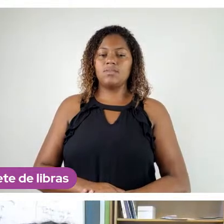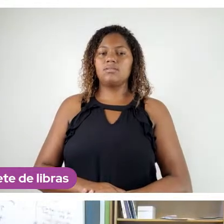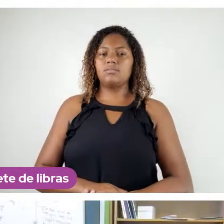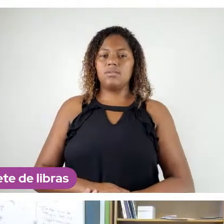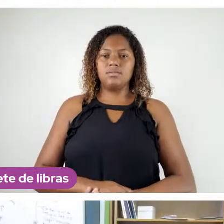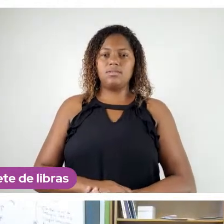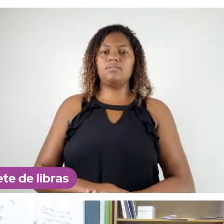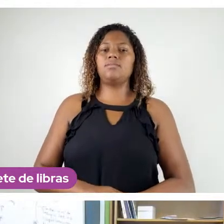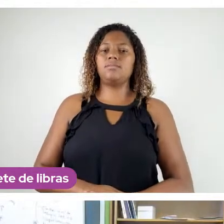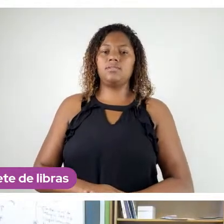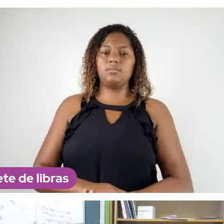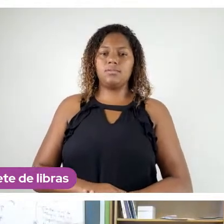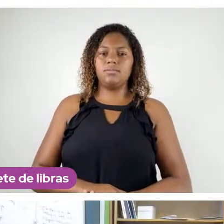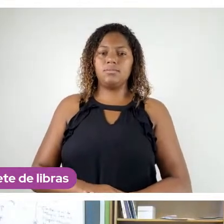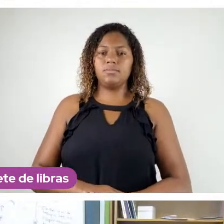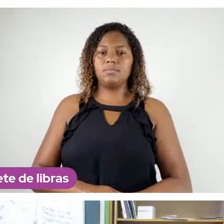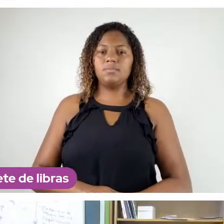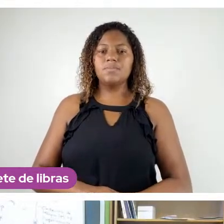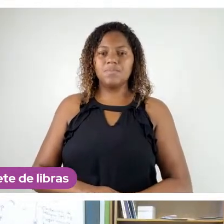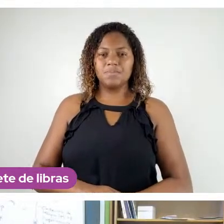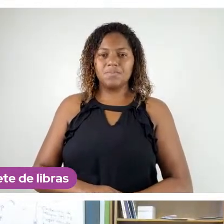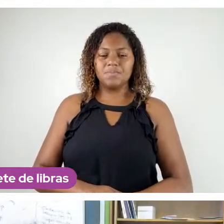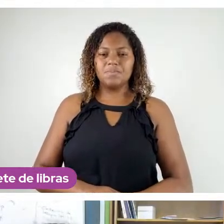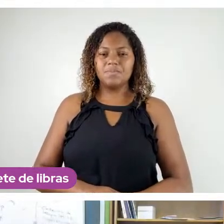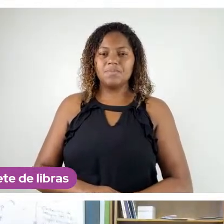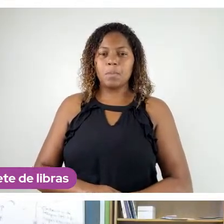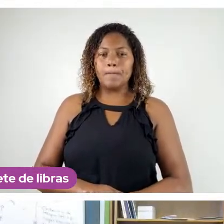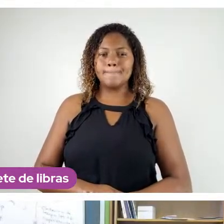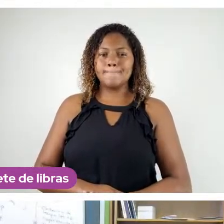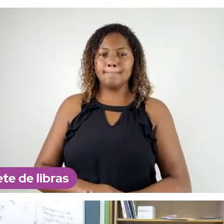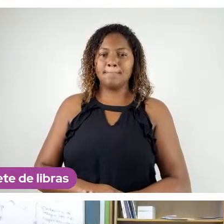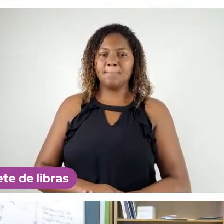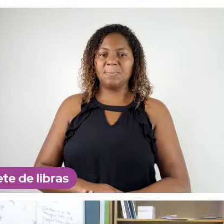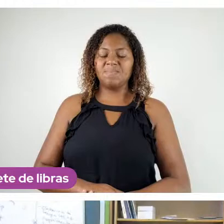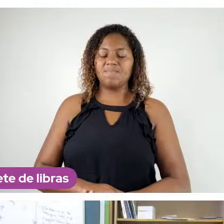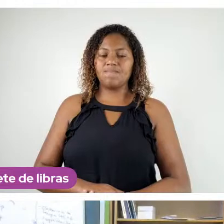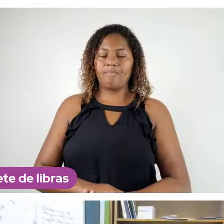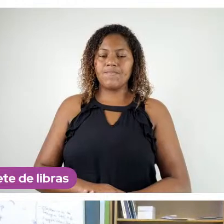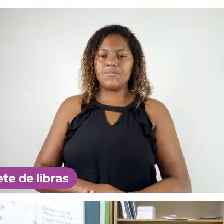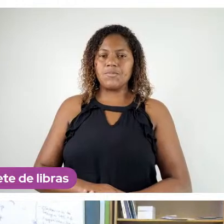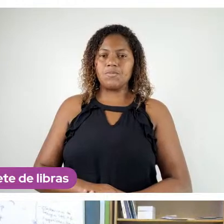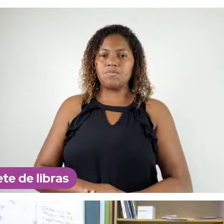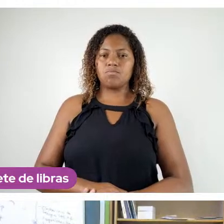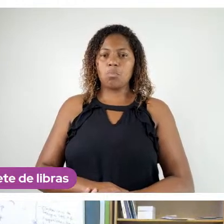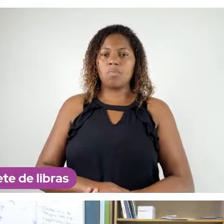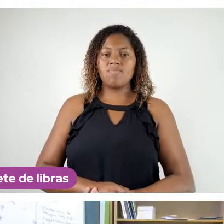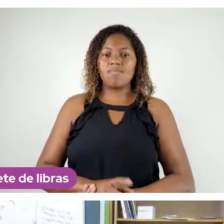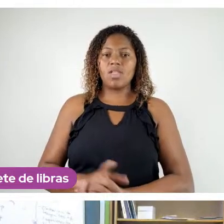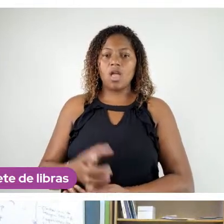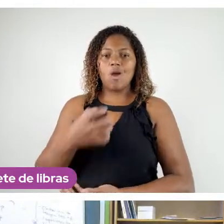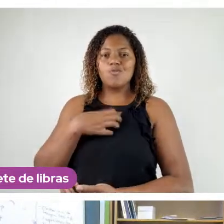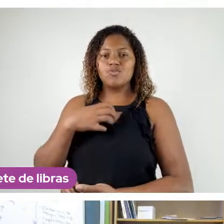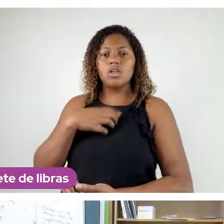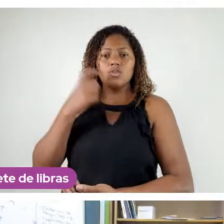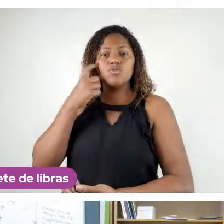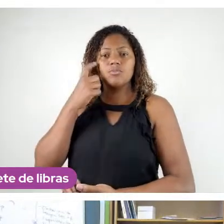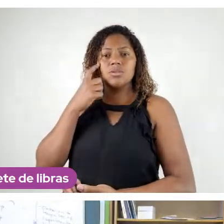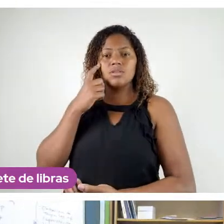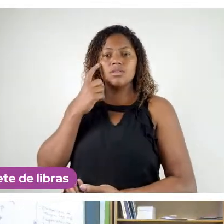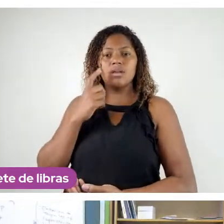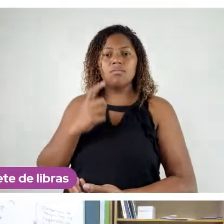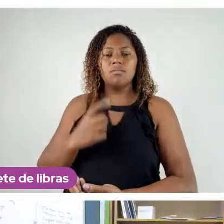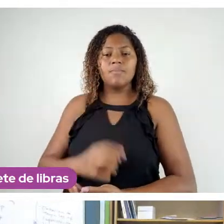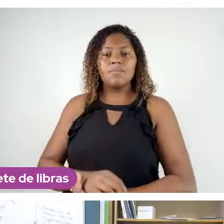Es complicada la pregunta, fácil y complicada a la vez. No, pero una forma de pensar. Nosotros sabemos que la solución